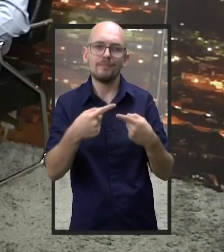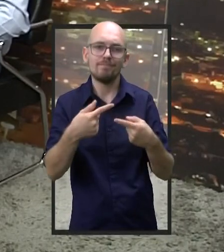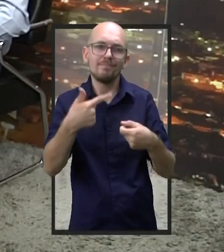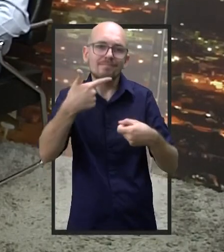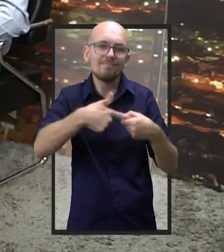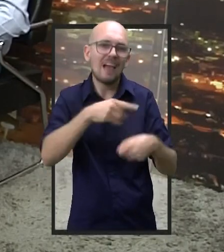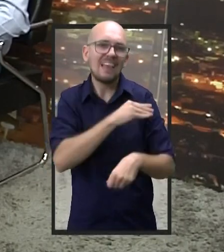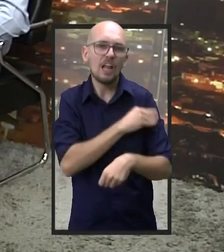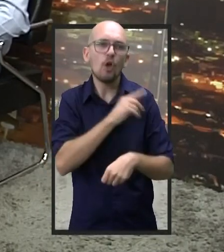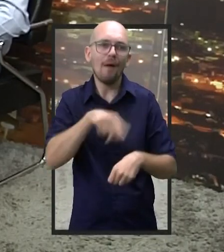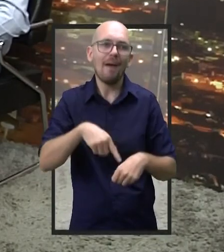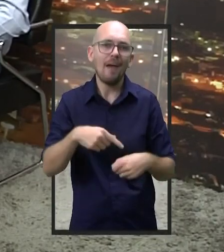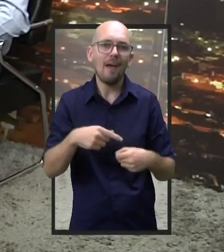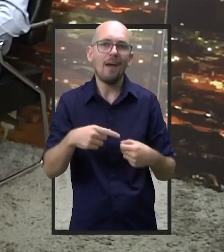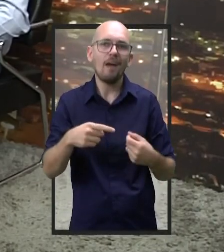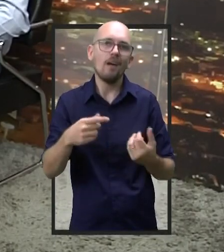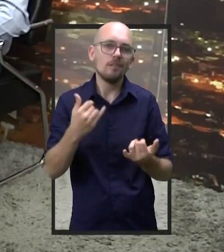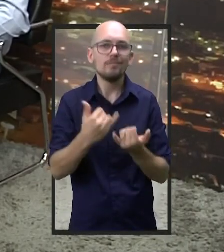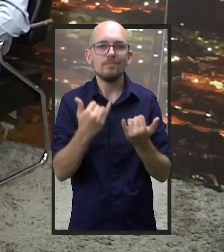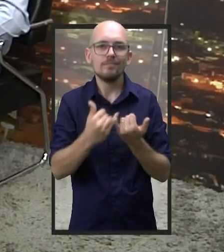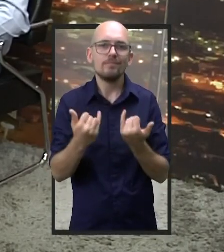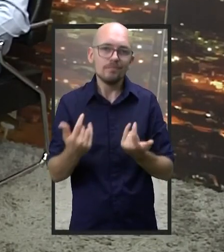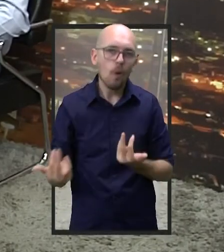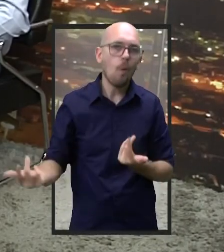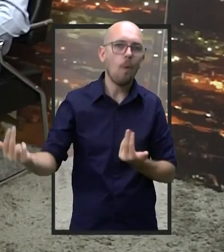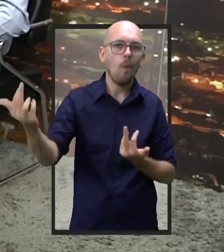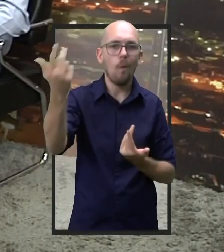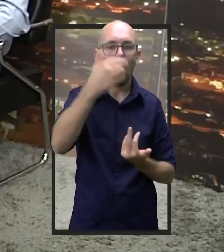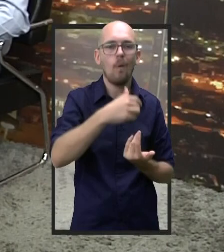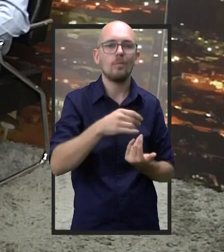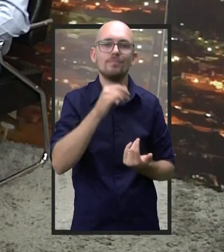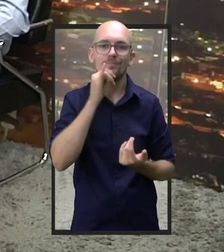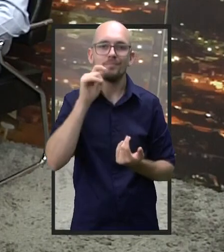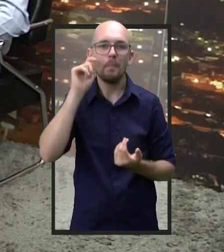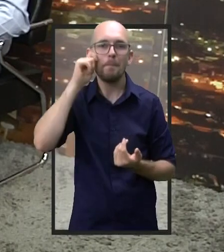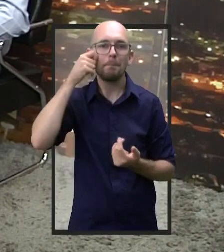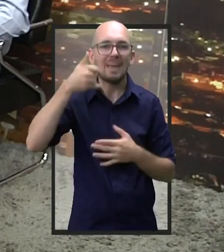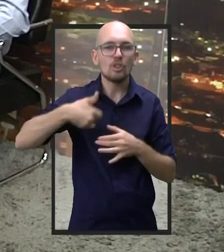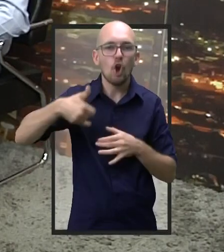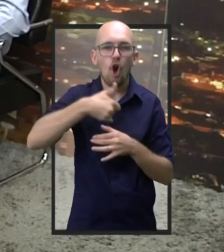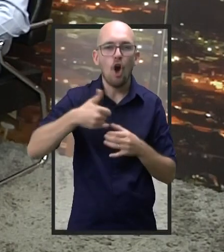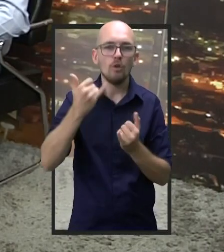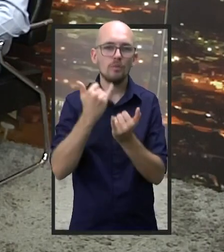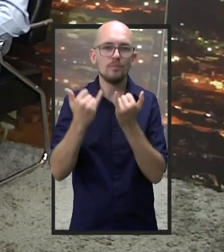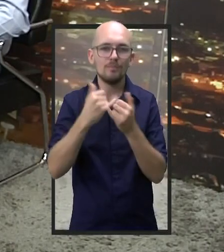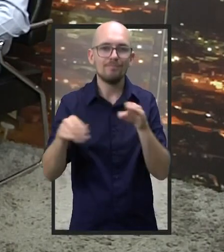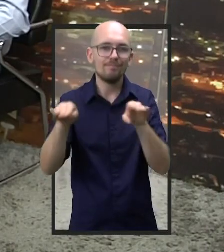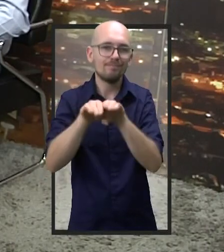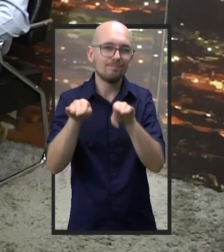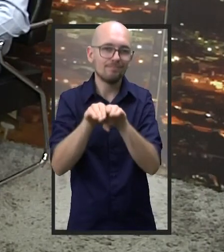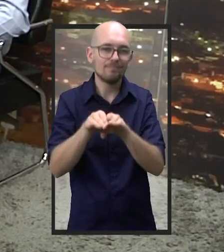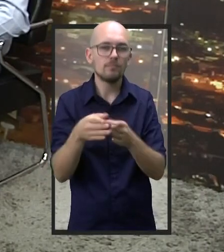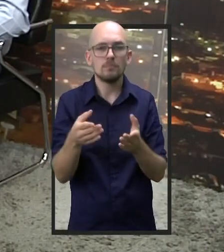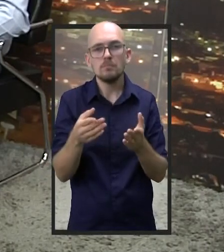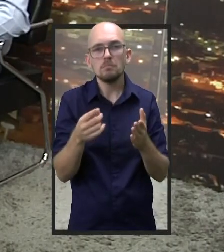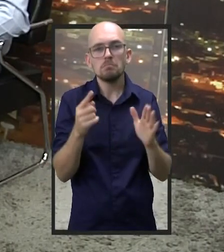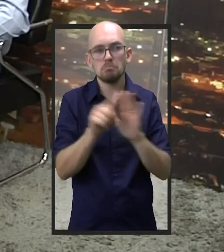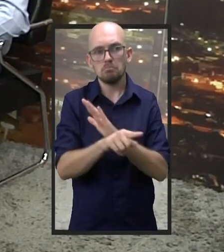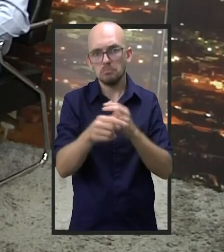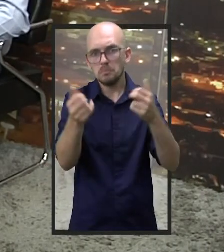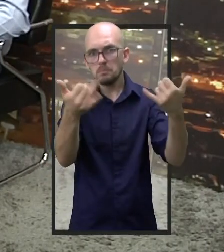que praticamente concorre aí com os subprodutos do petróleo. Então, nesse contexto global, com o seu